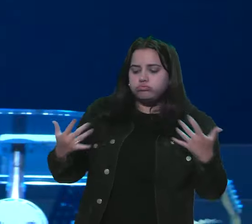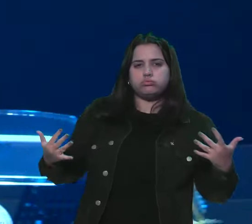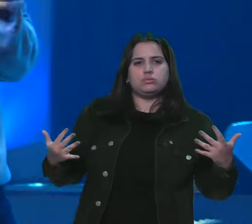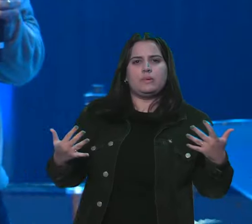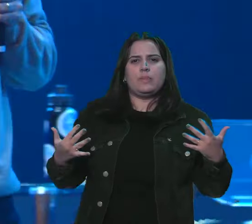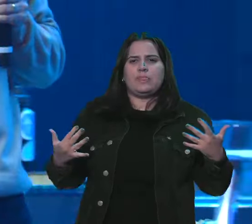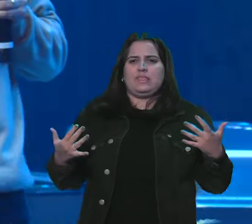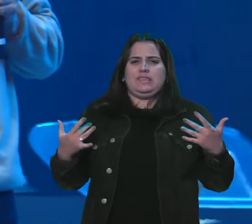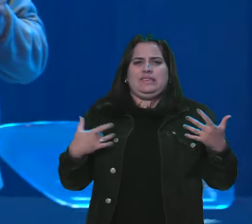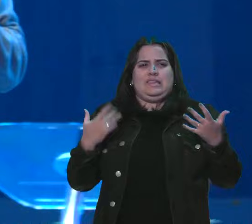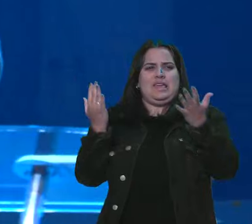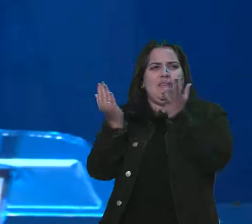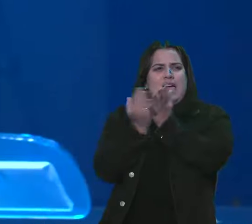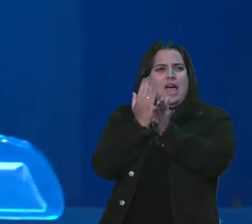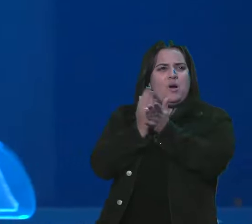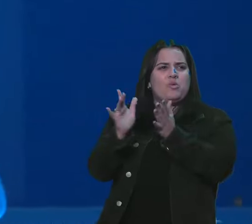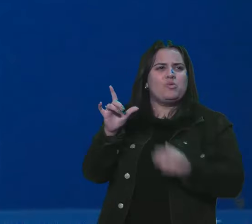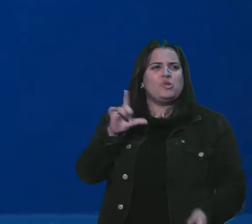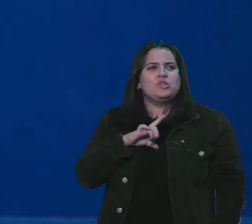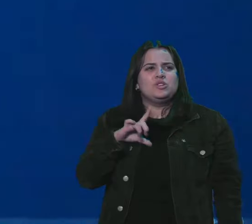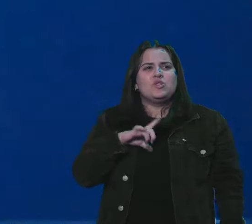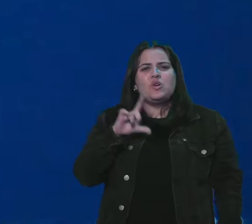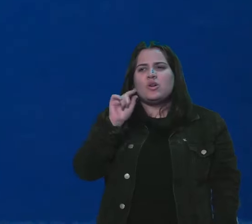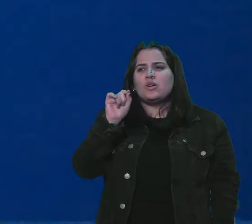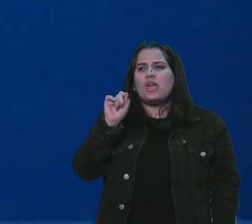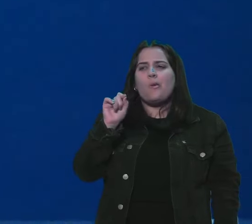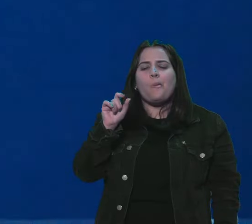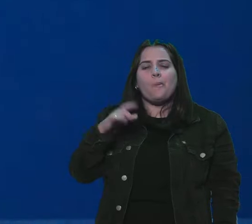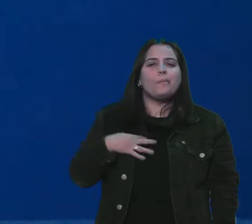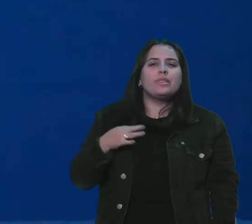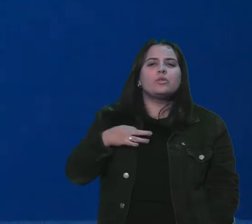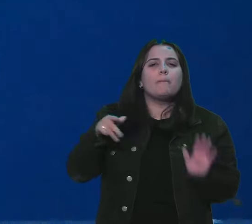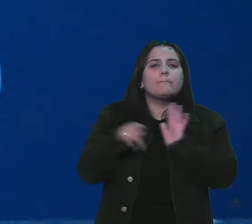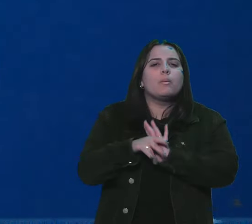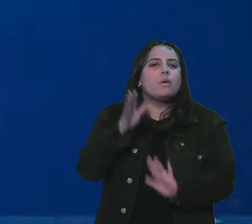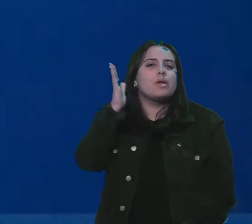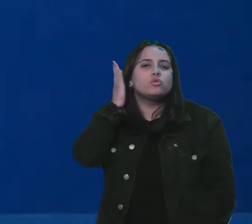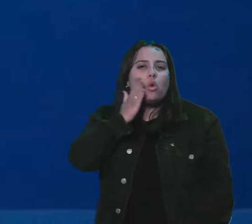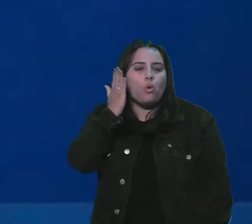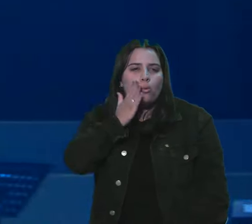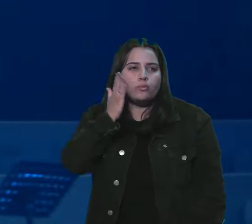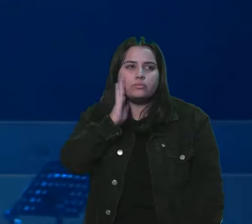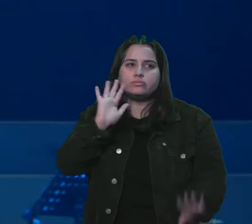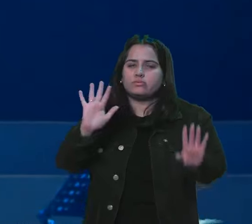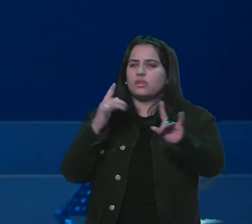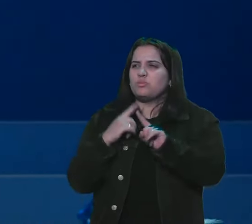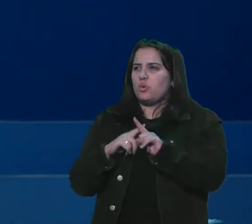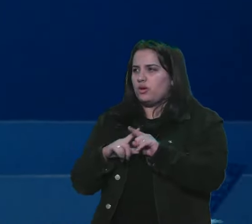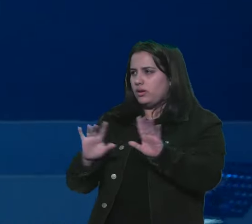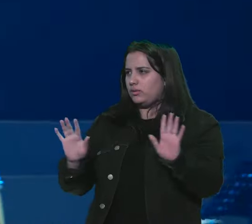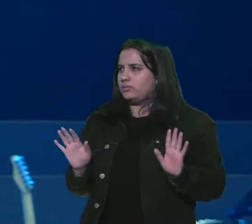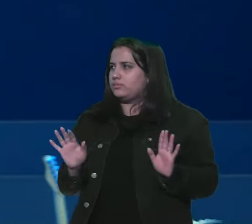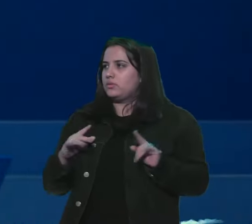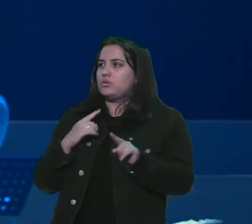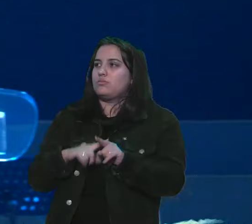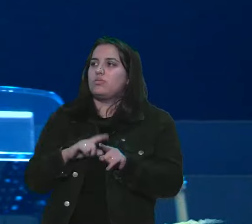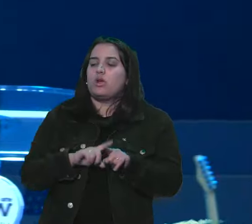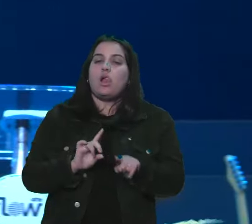tinham uma fita azul nessas franjas. Por quê? Porque lá no Antigo Testamento,